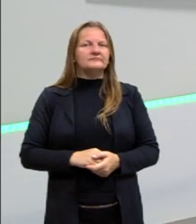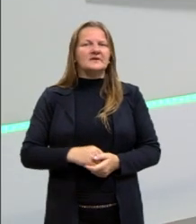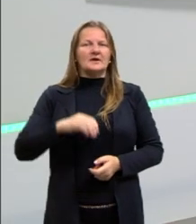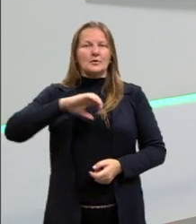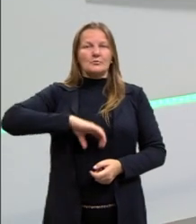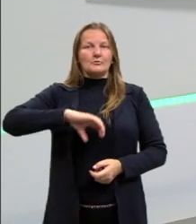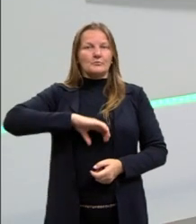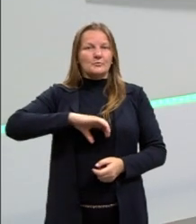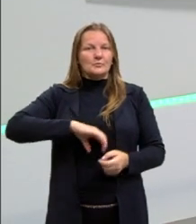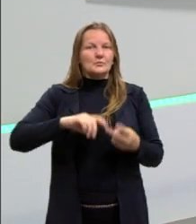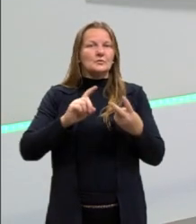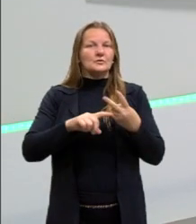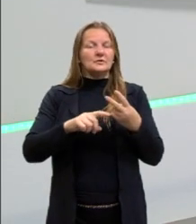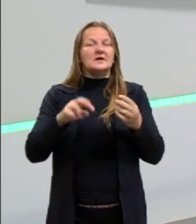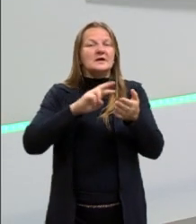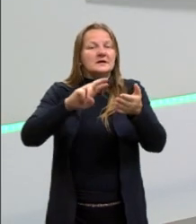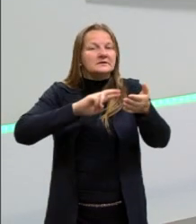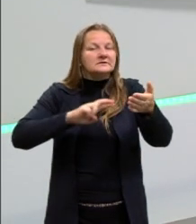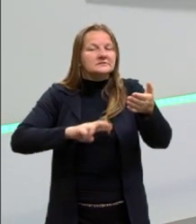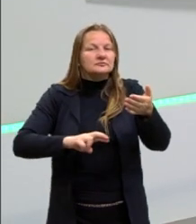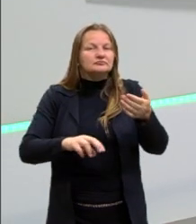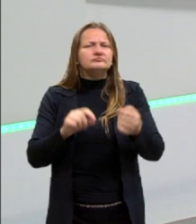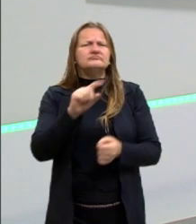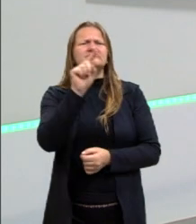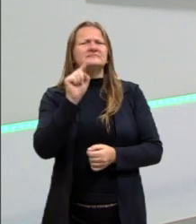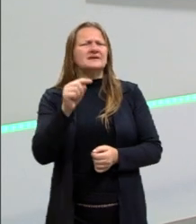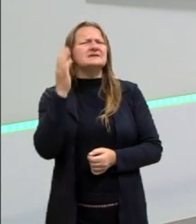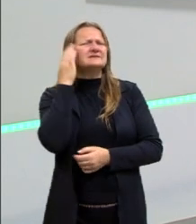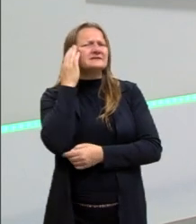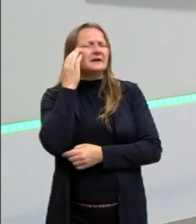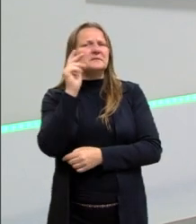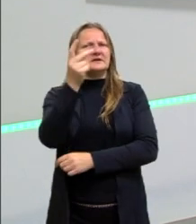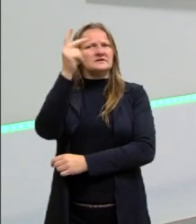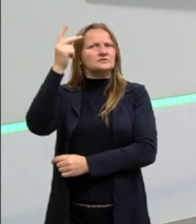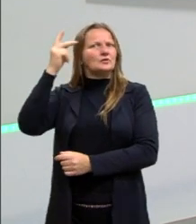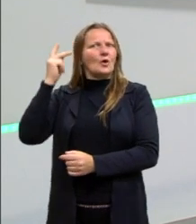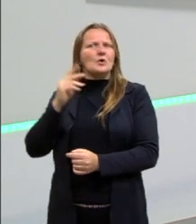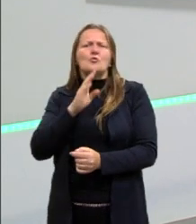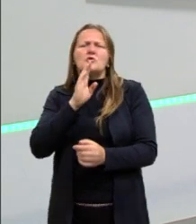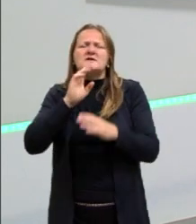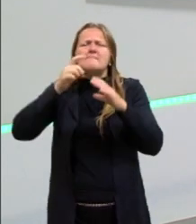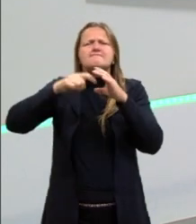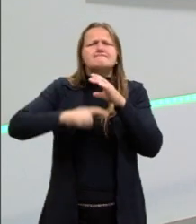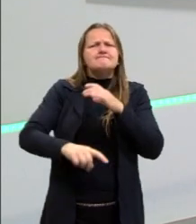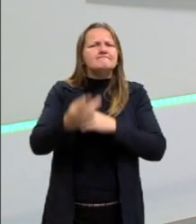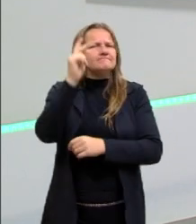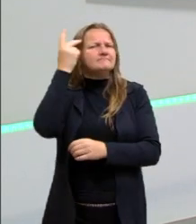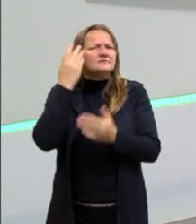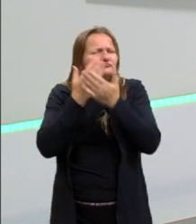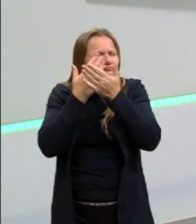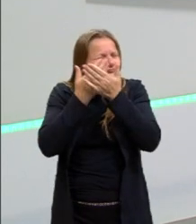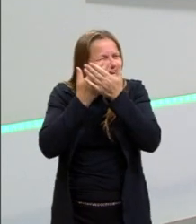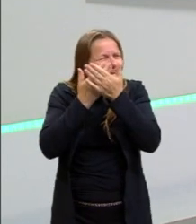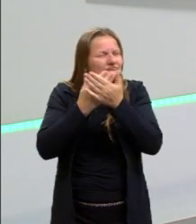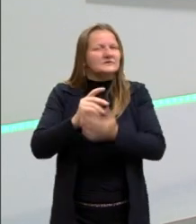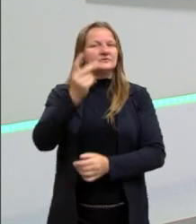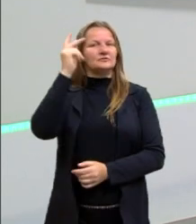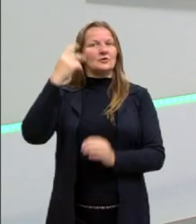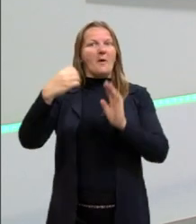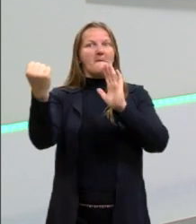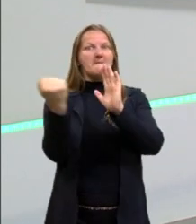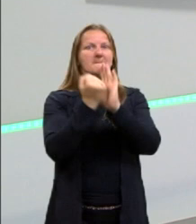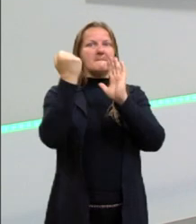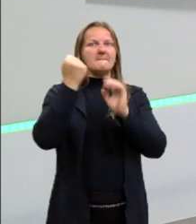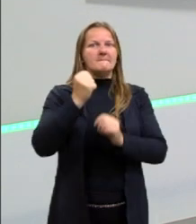língua portuguesa quando a gente fala em redação Será que saber história será que estudar história será que tem esse conhecimento sobre os fatos